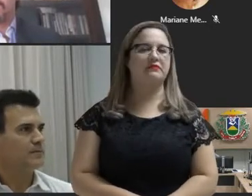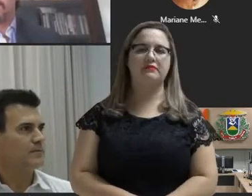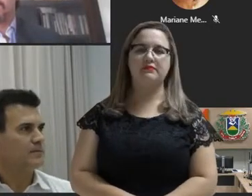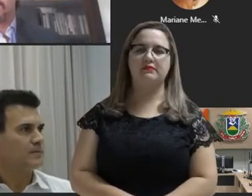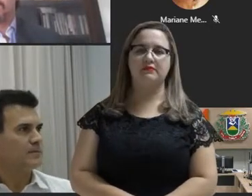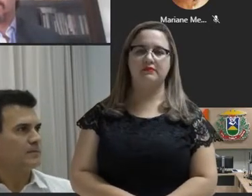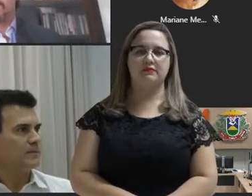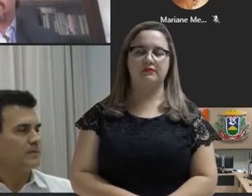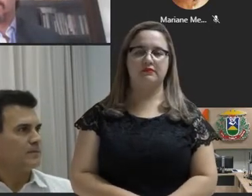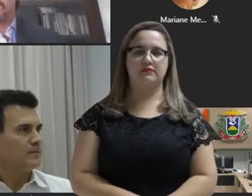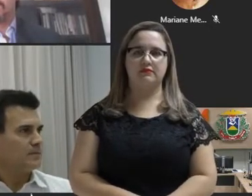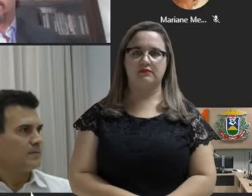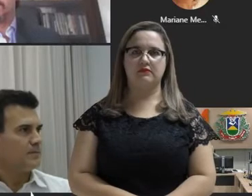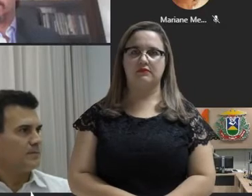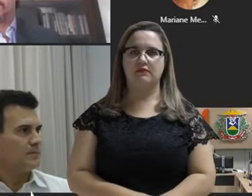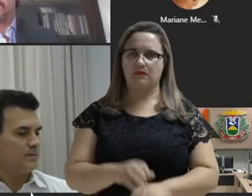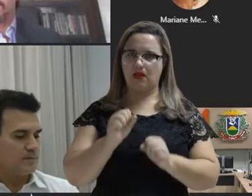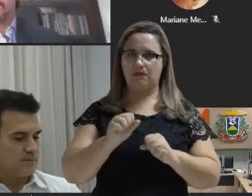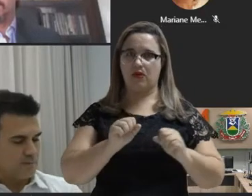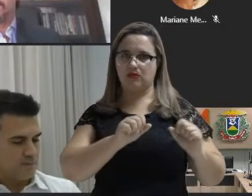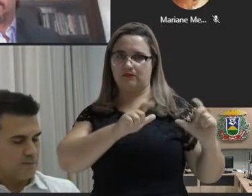Pode colocar na tela, né?